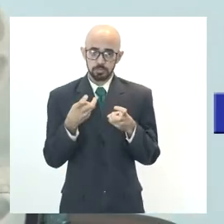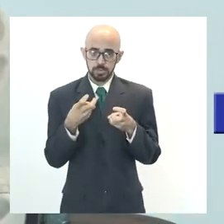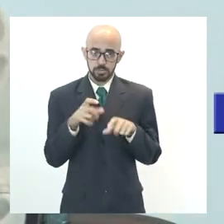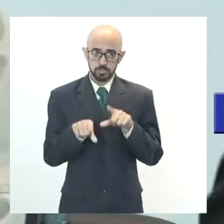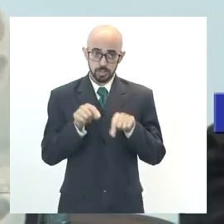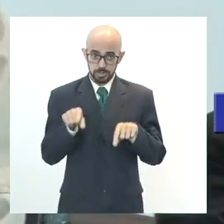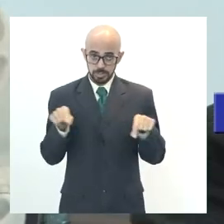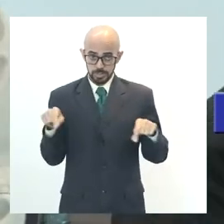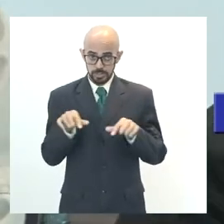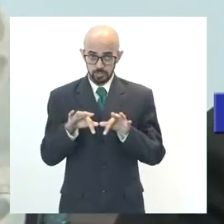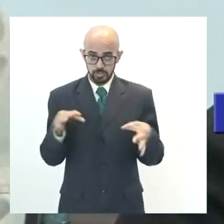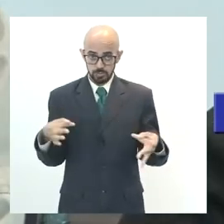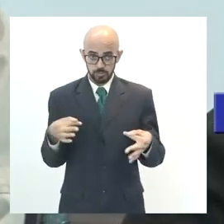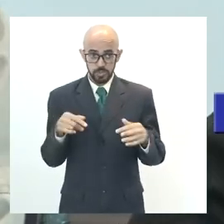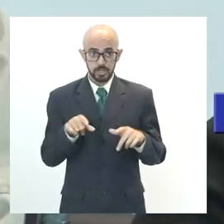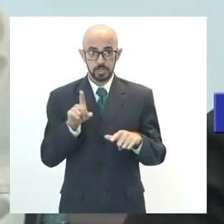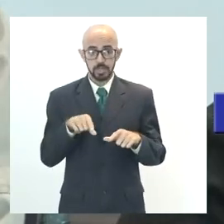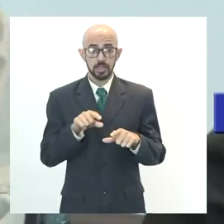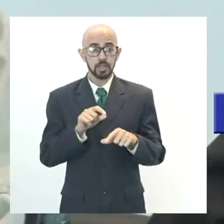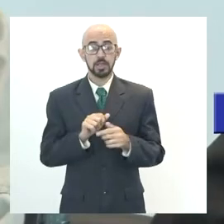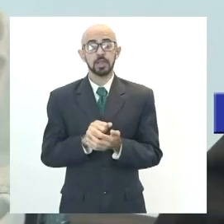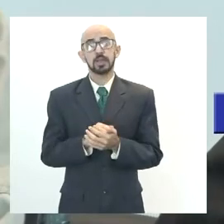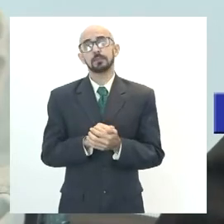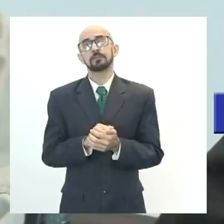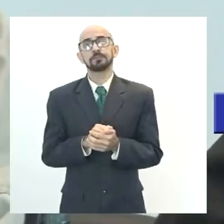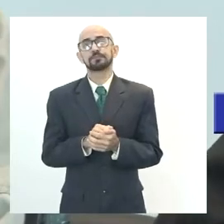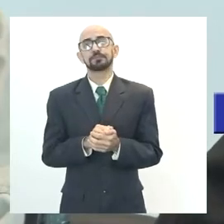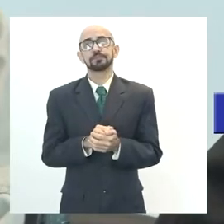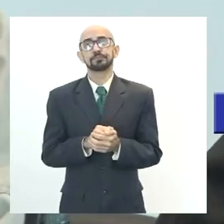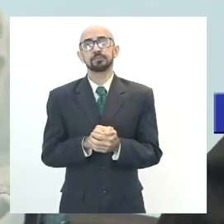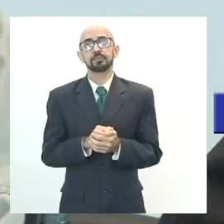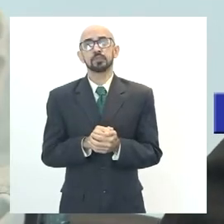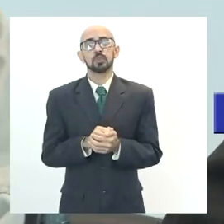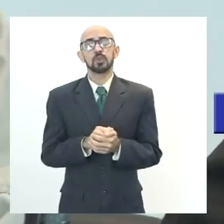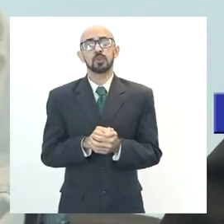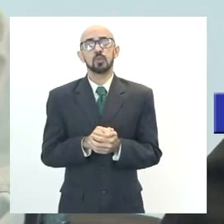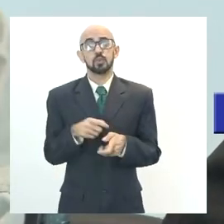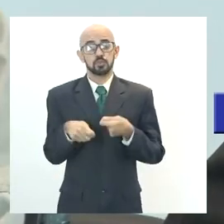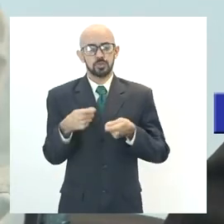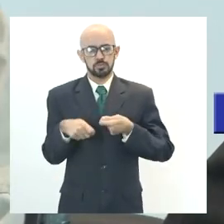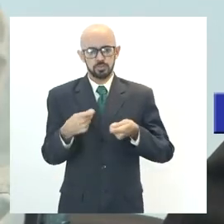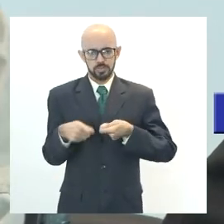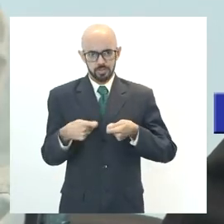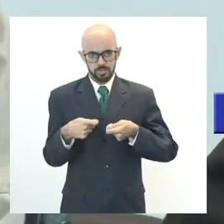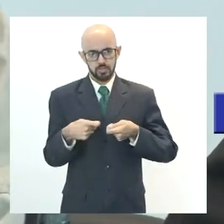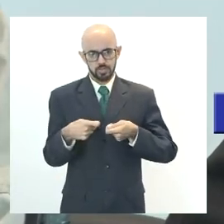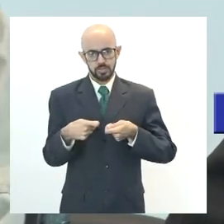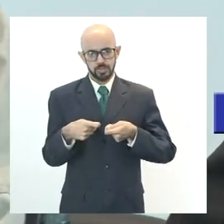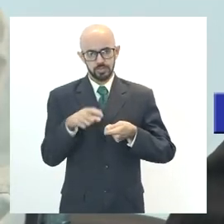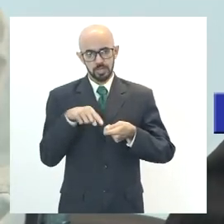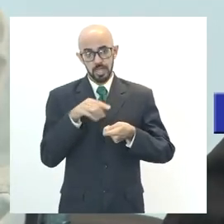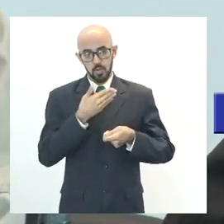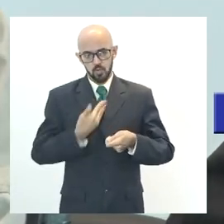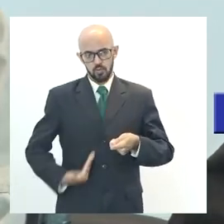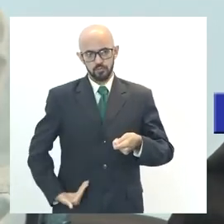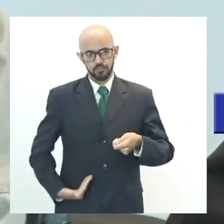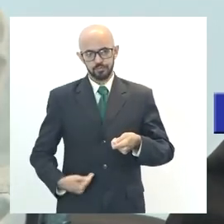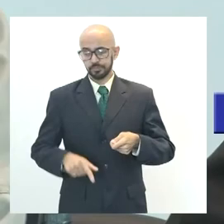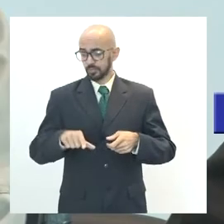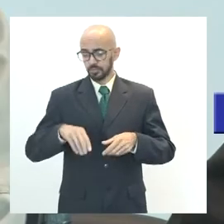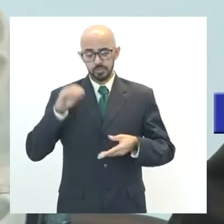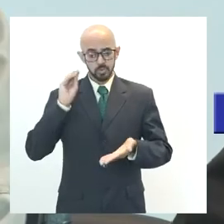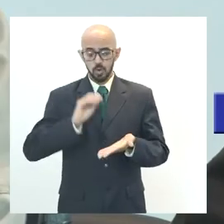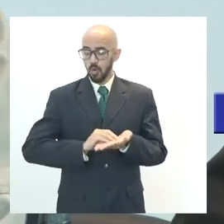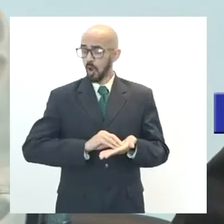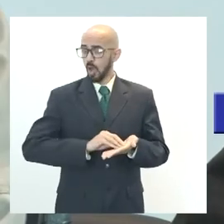seleção simplificada é que os gestores no caso o governo ele coloca quem